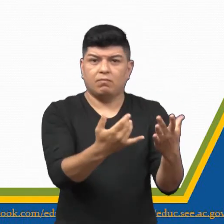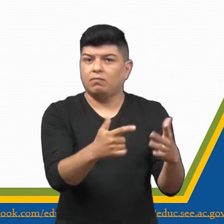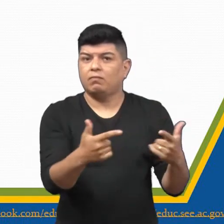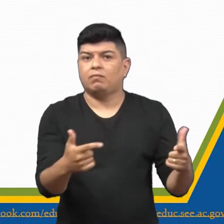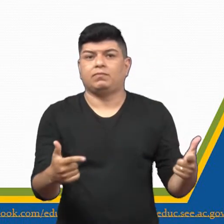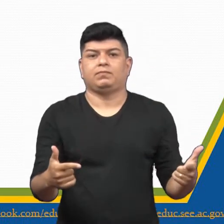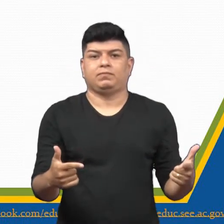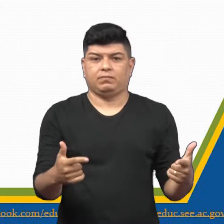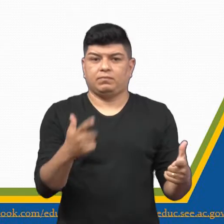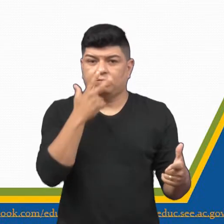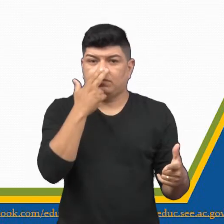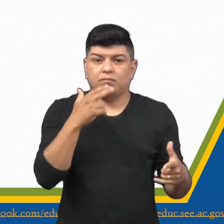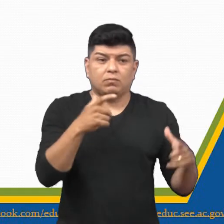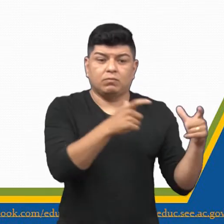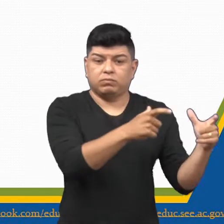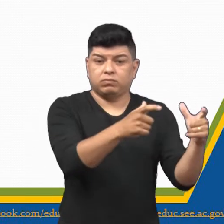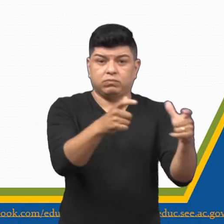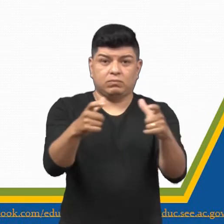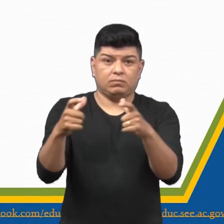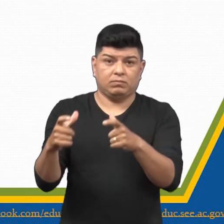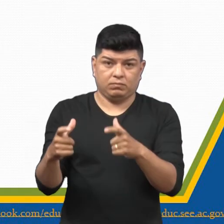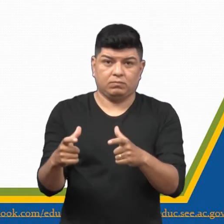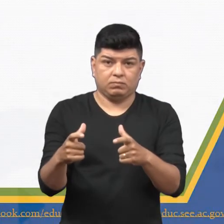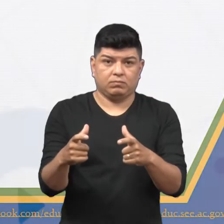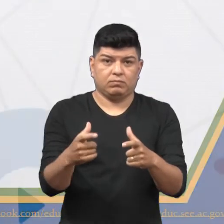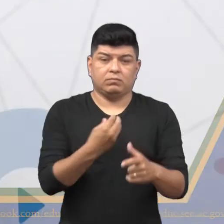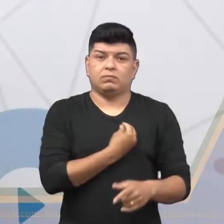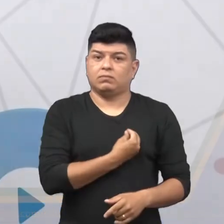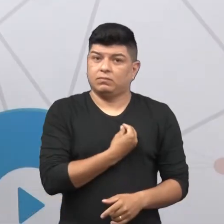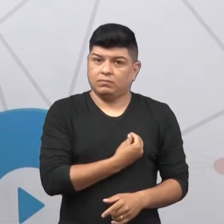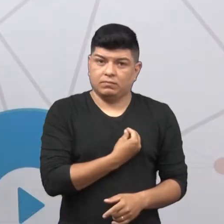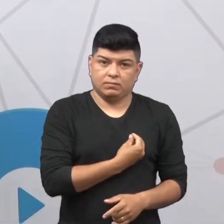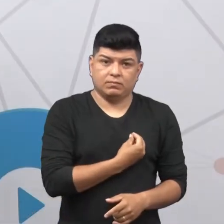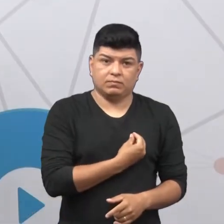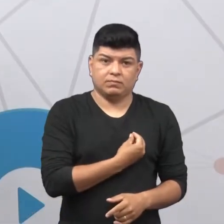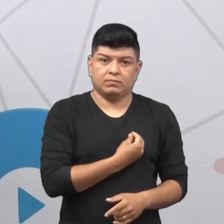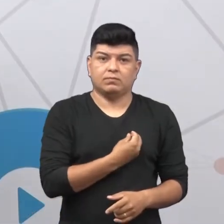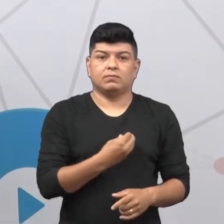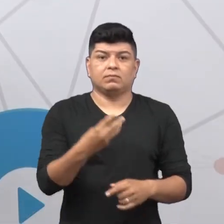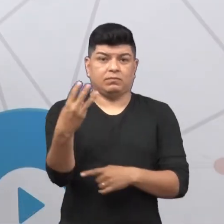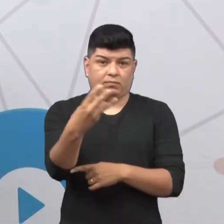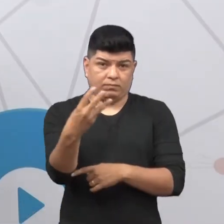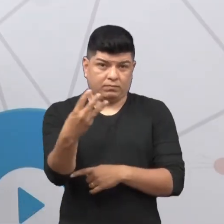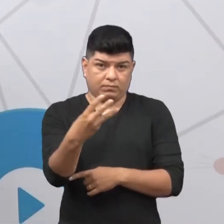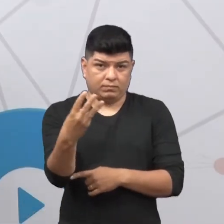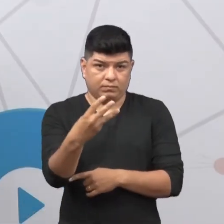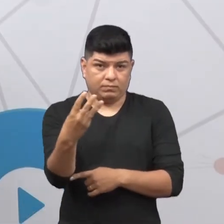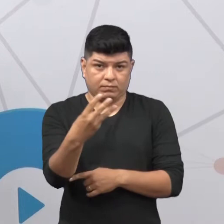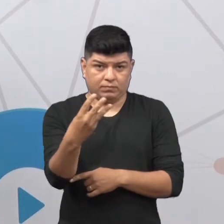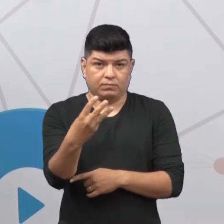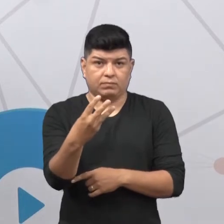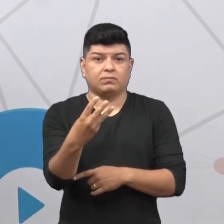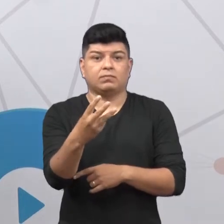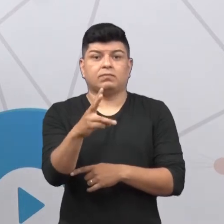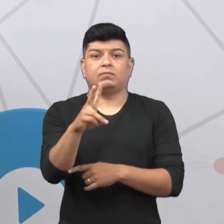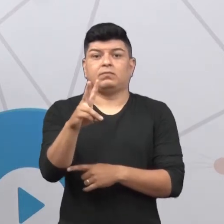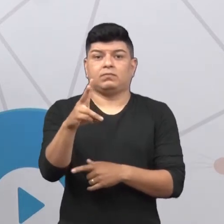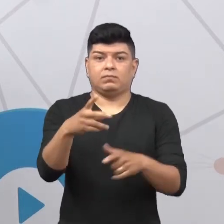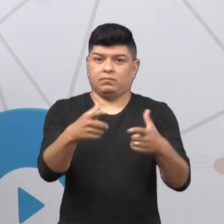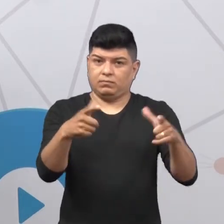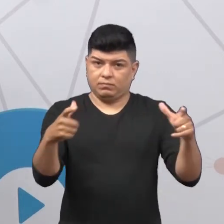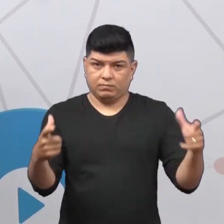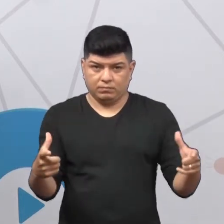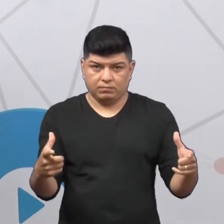ocupam todo o espaço onde estão contidos. Então essas são as nossas três variáveis de estado, três